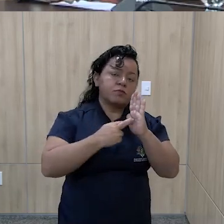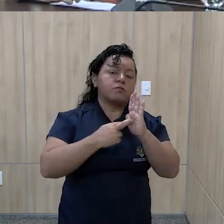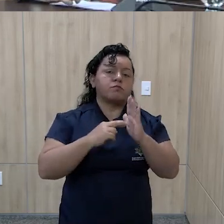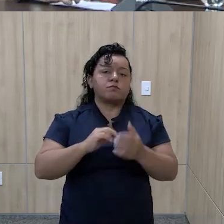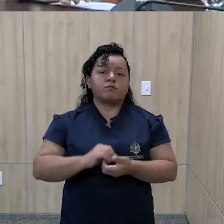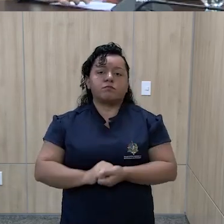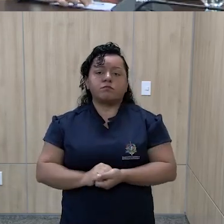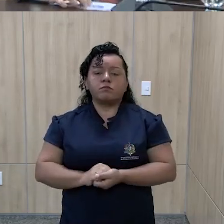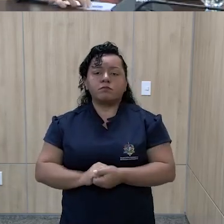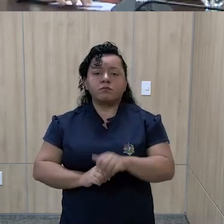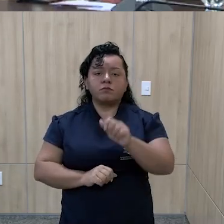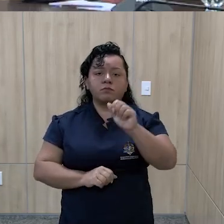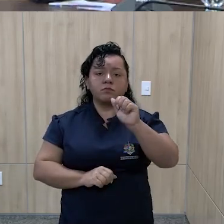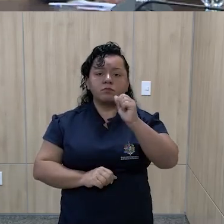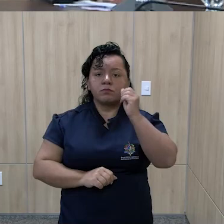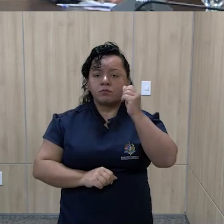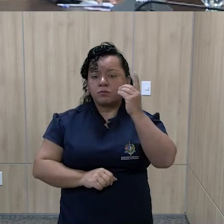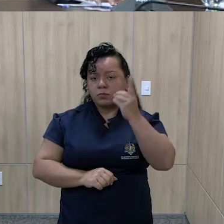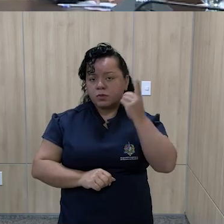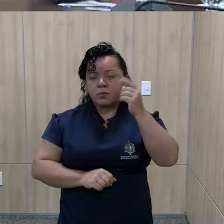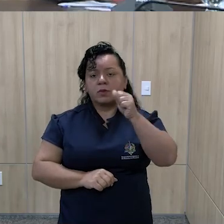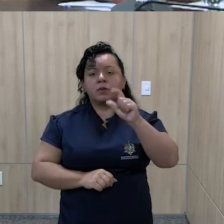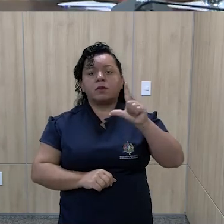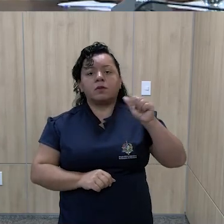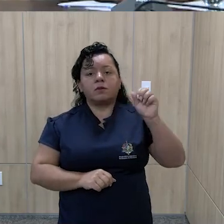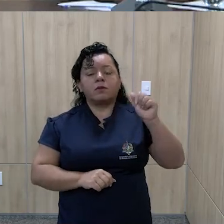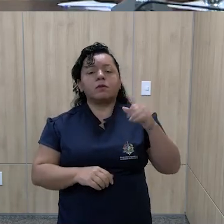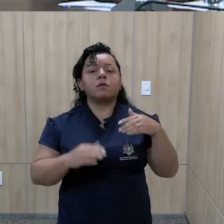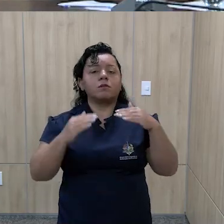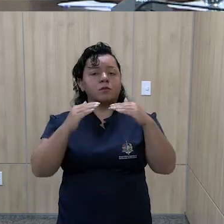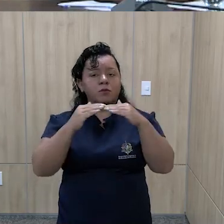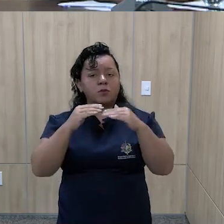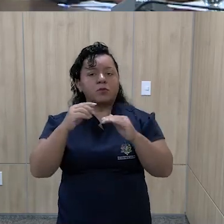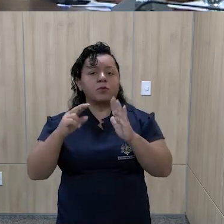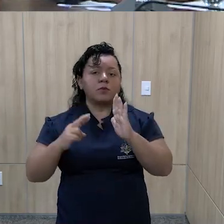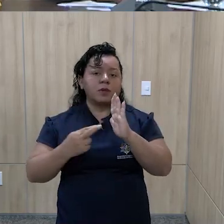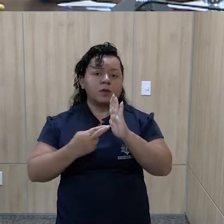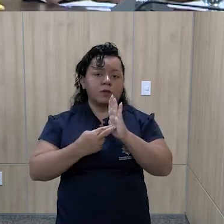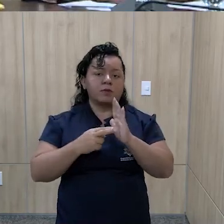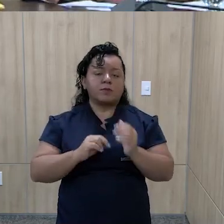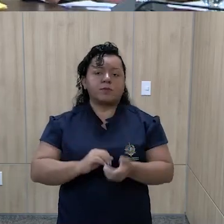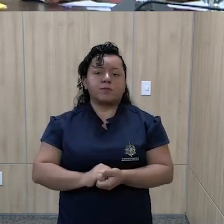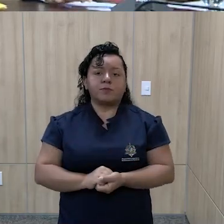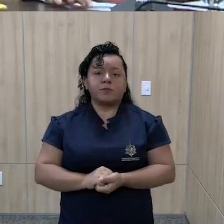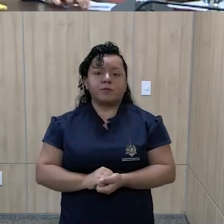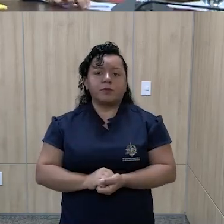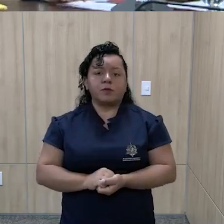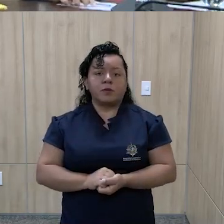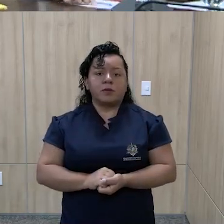como vota Deputado Alan Queiroz com relator Presidente como